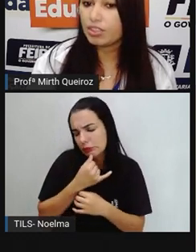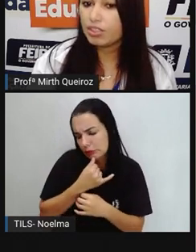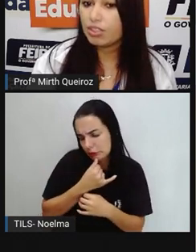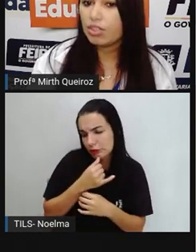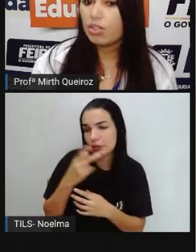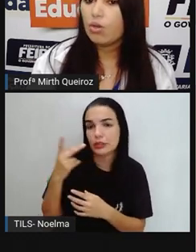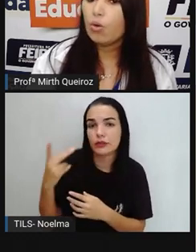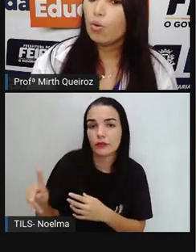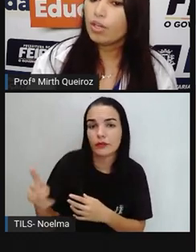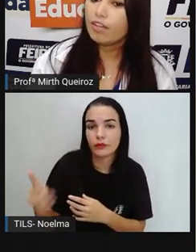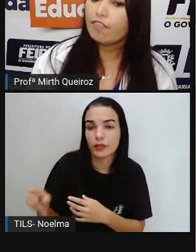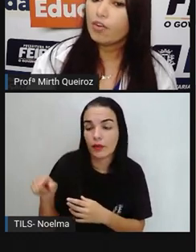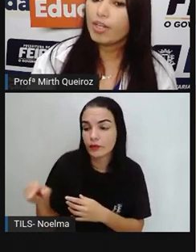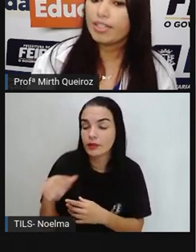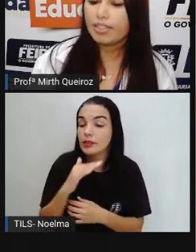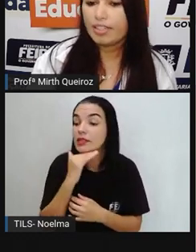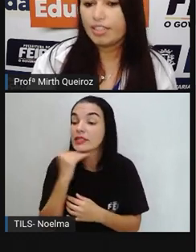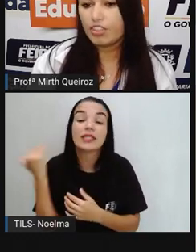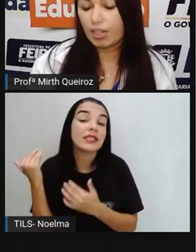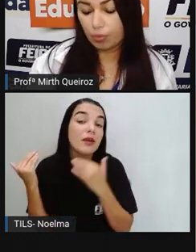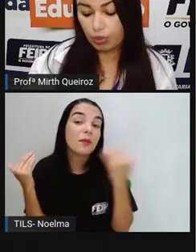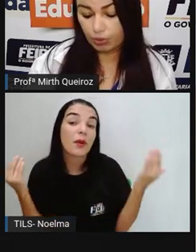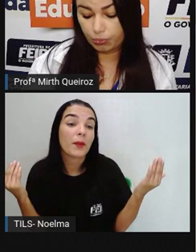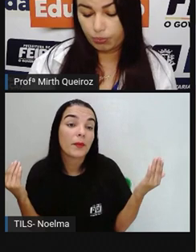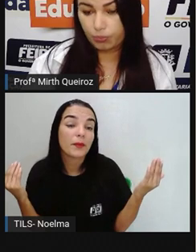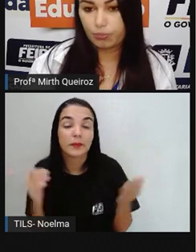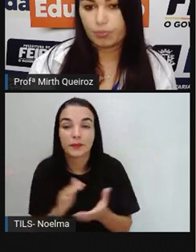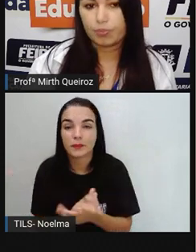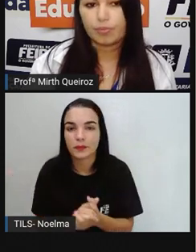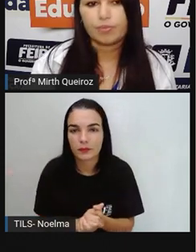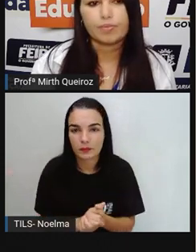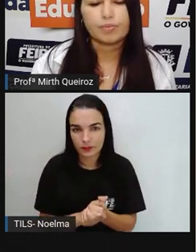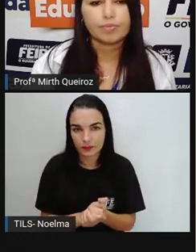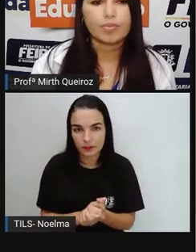lamente o que foi e já morreu.